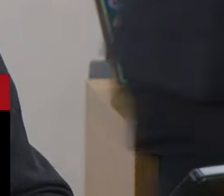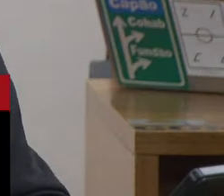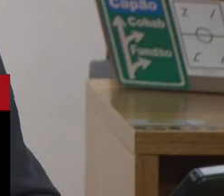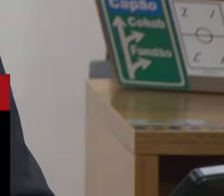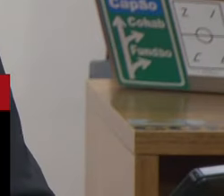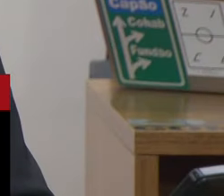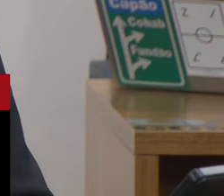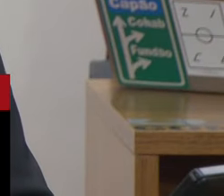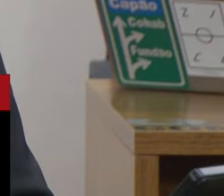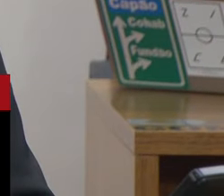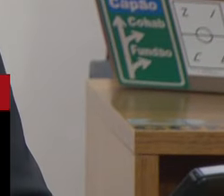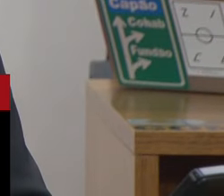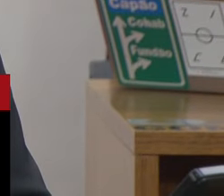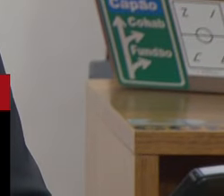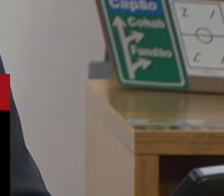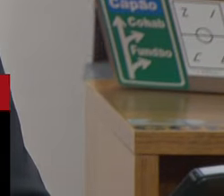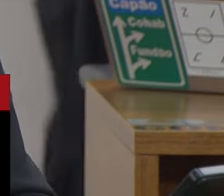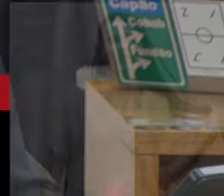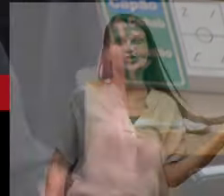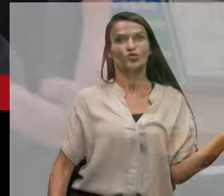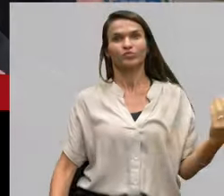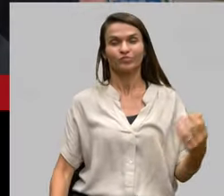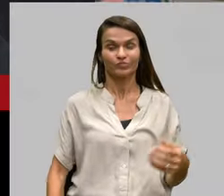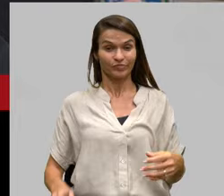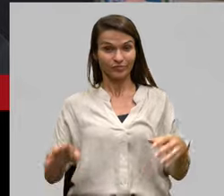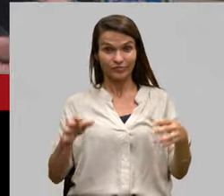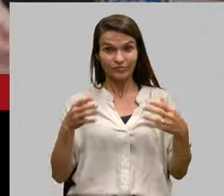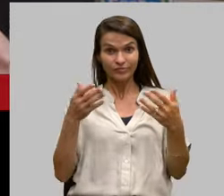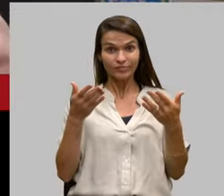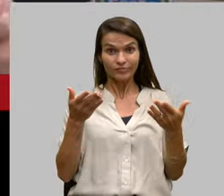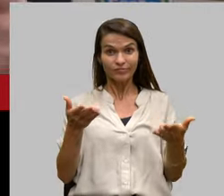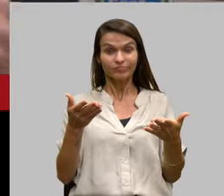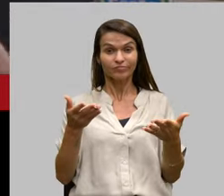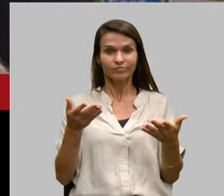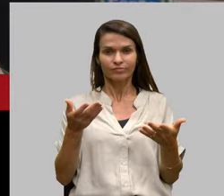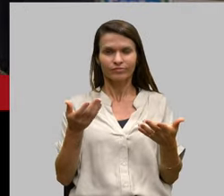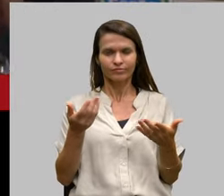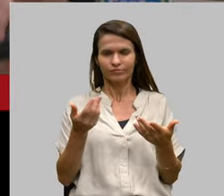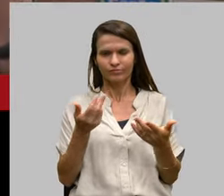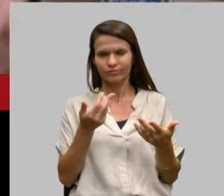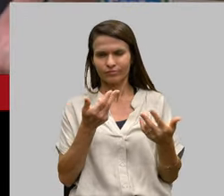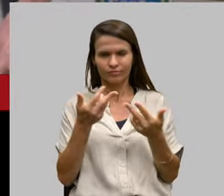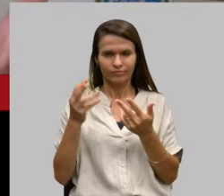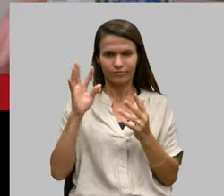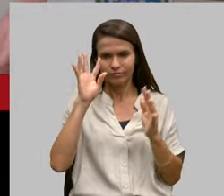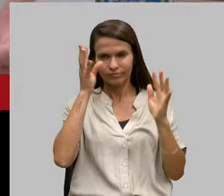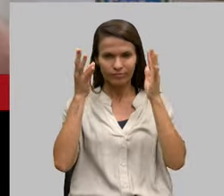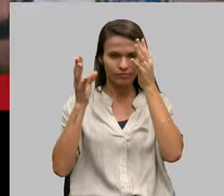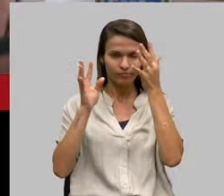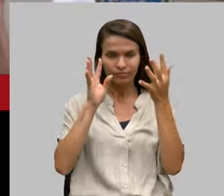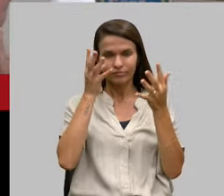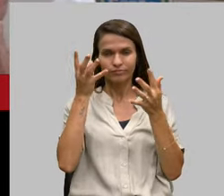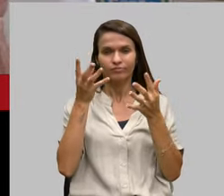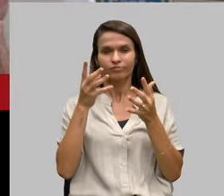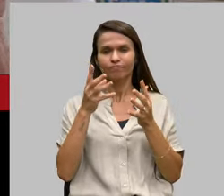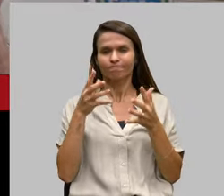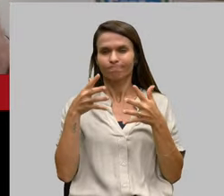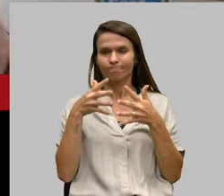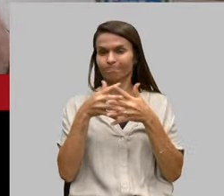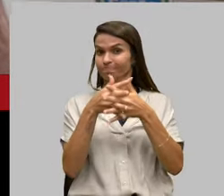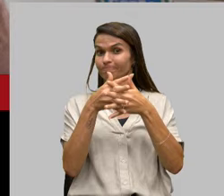que fizeram então são são situações são condições né complexas